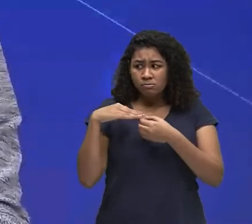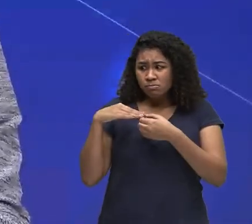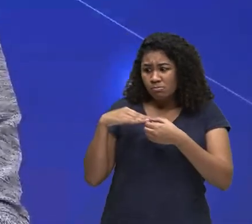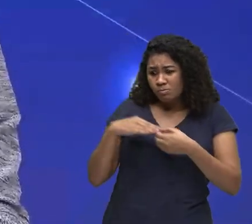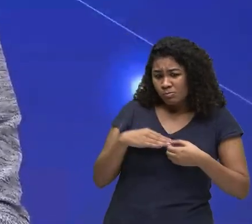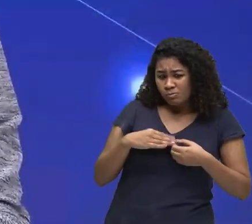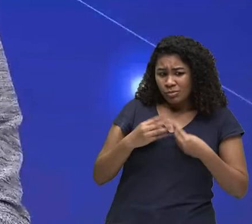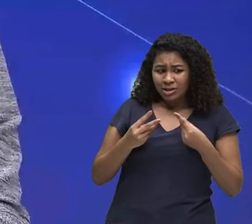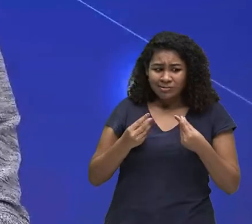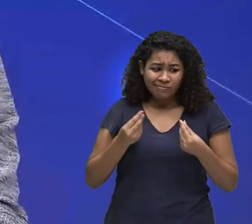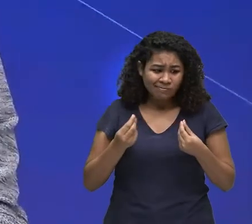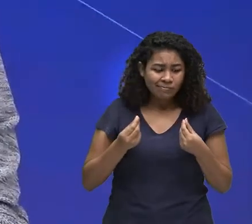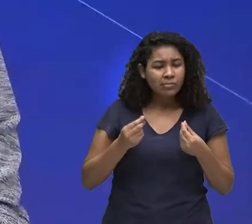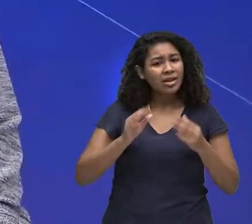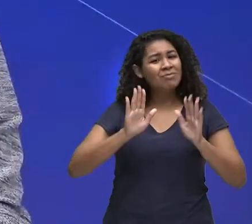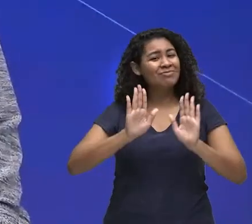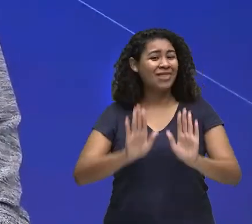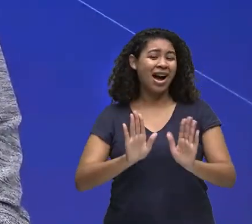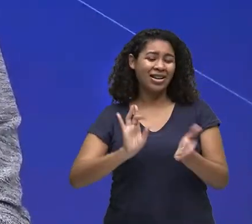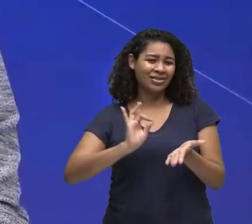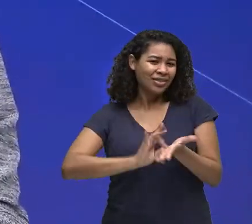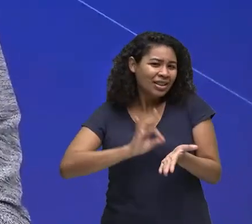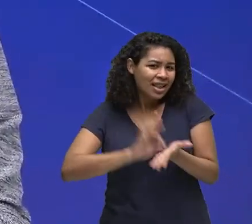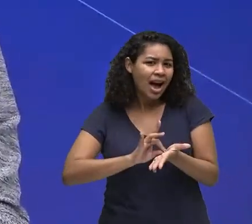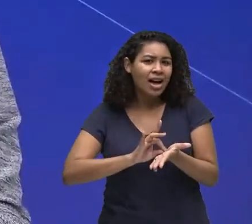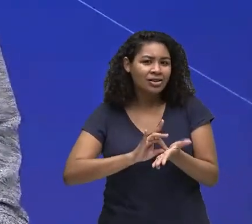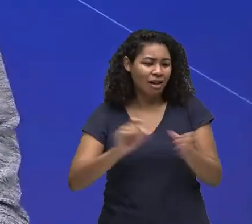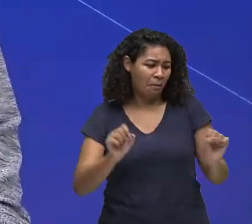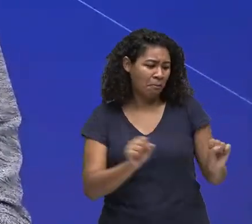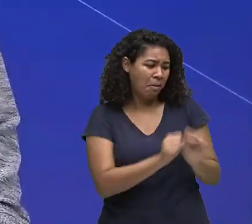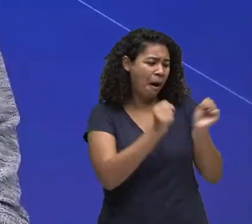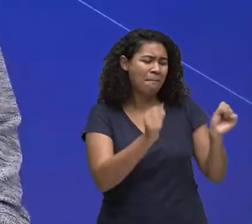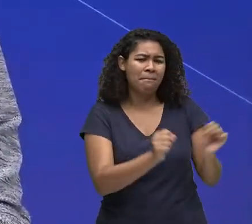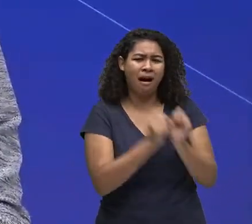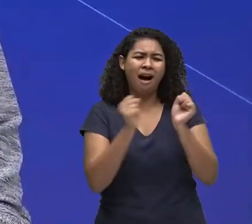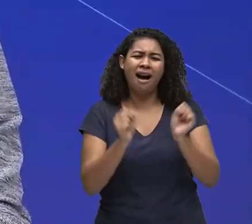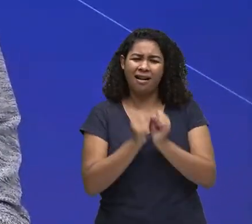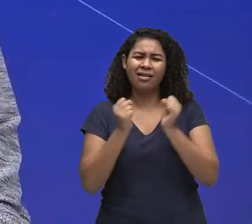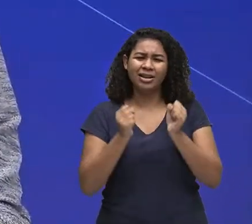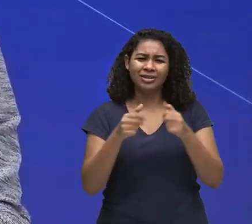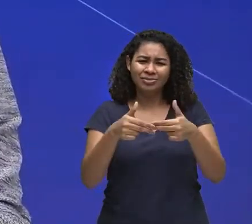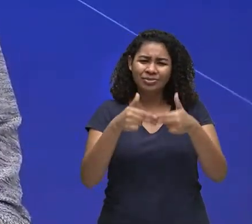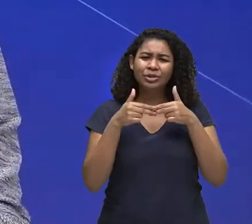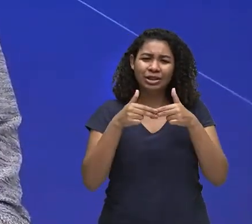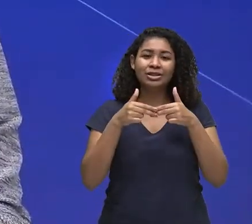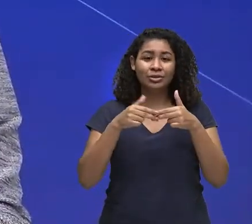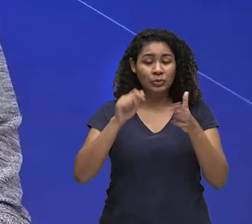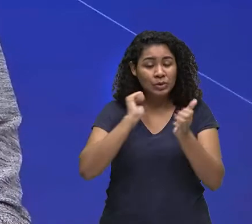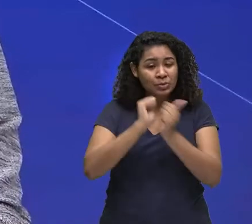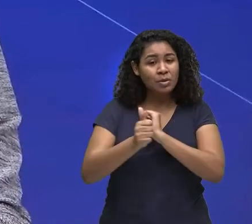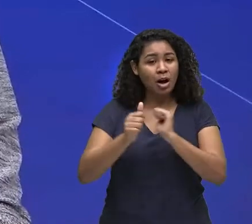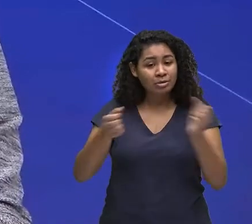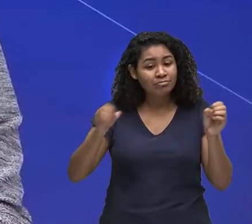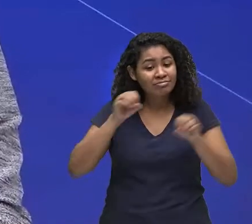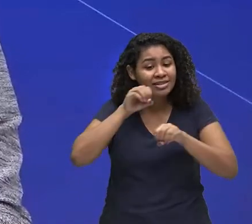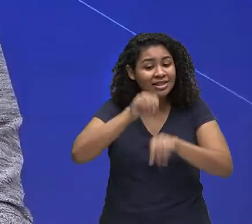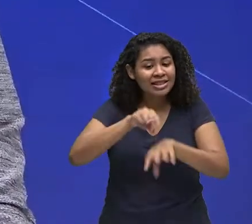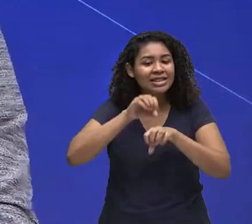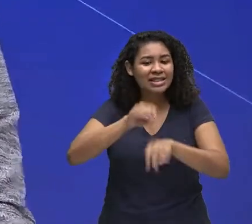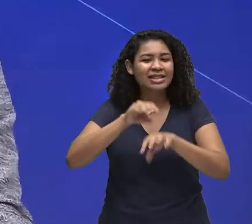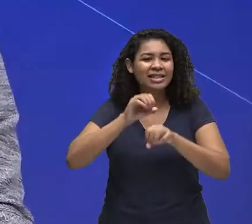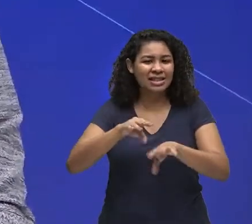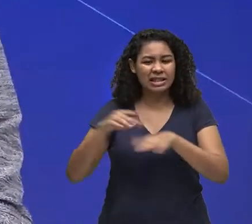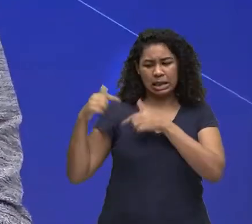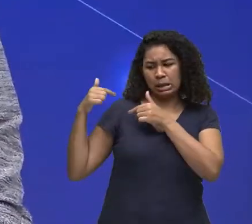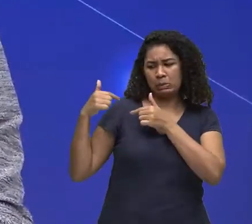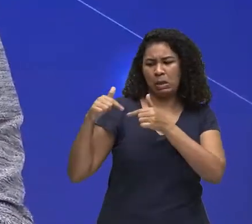masculinidade, entre outras coisas. E, na verdade, hoje a gente tenta quebrar isso, e o esporte também é uma maneira de desconstruir, também é uma maneira de quebrar isso.